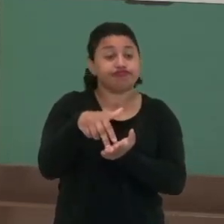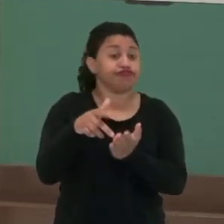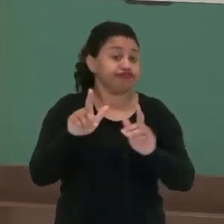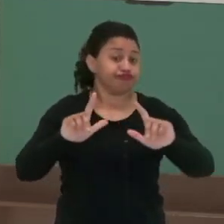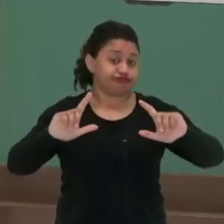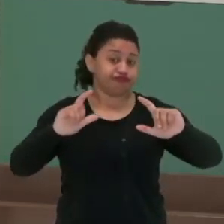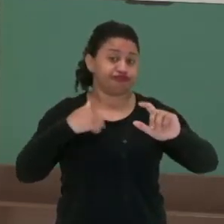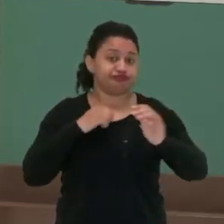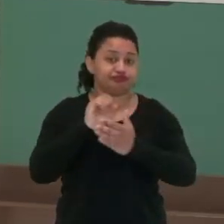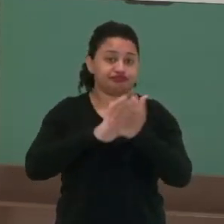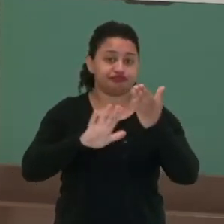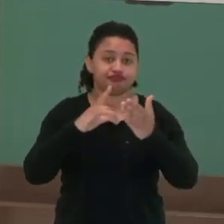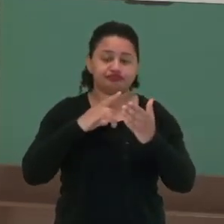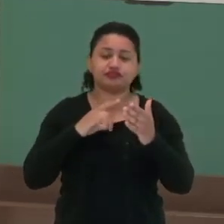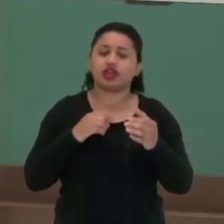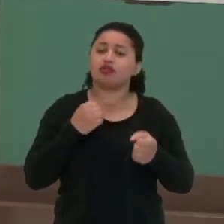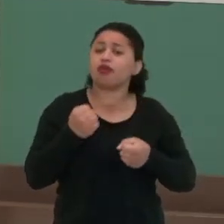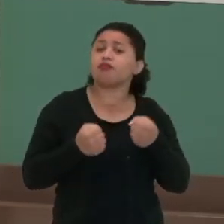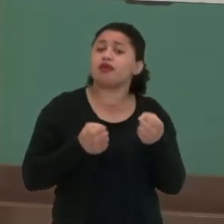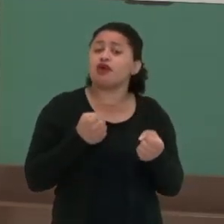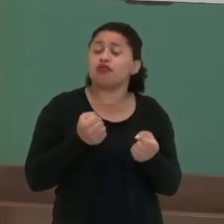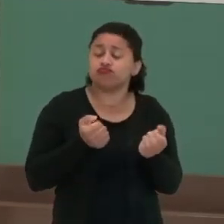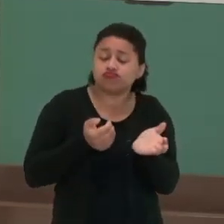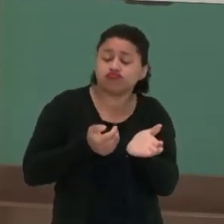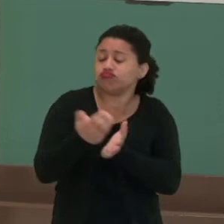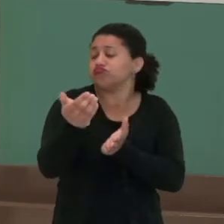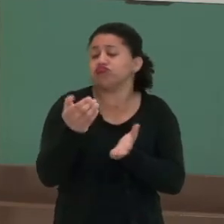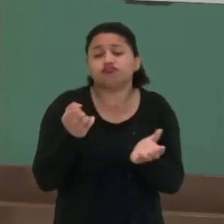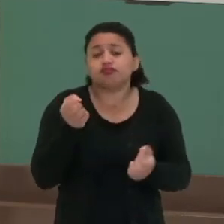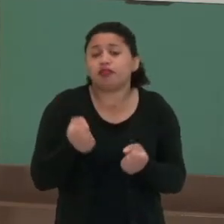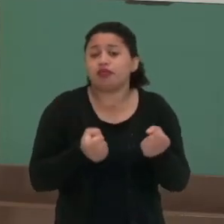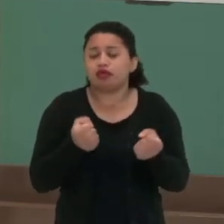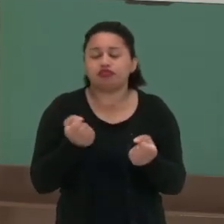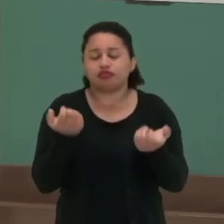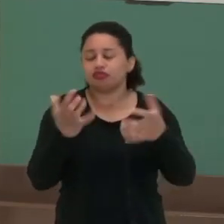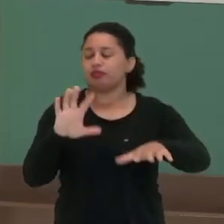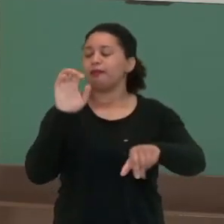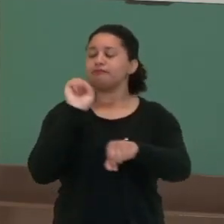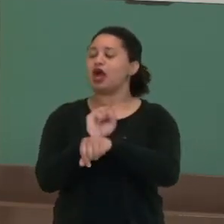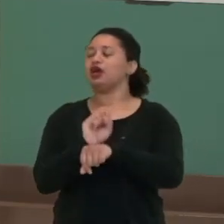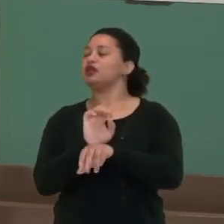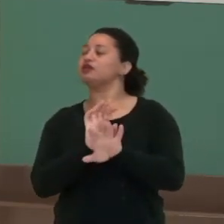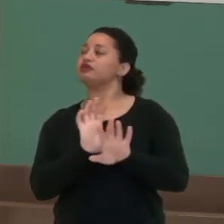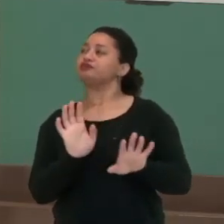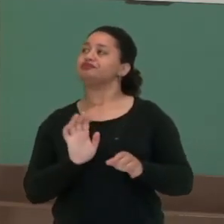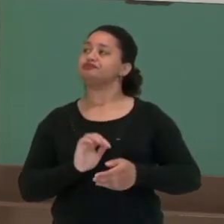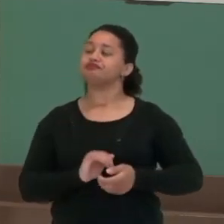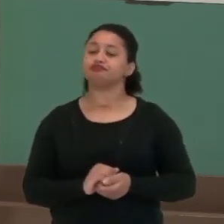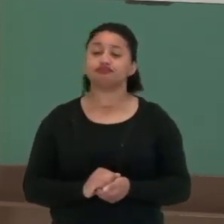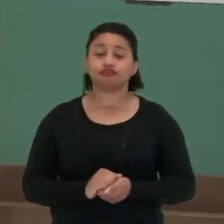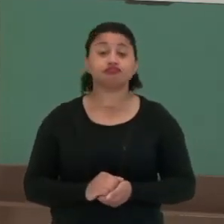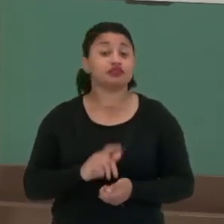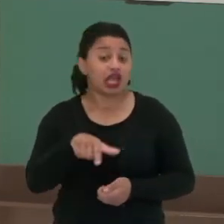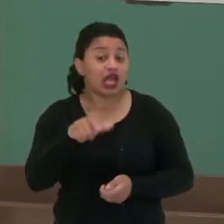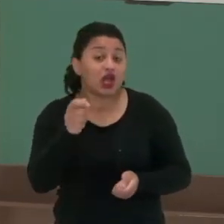fazendo. Se eu quiser, eu começo o meu movimento. Não quero mais. Parei. Isso